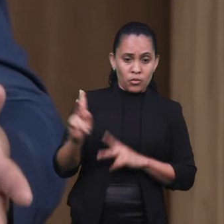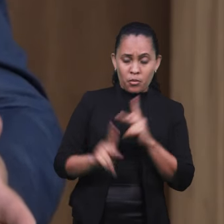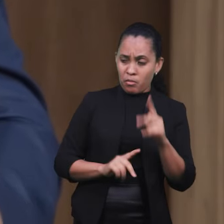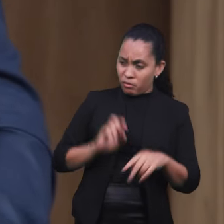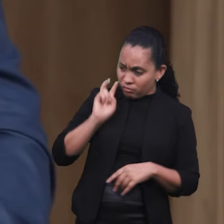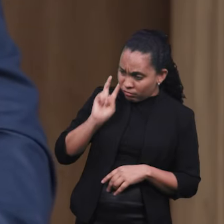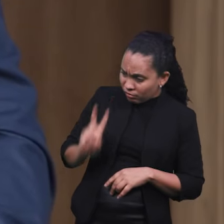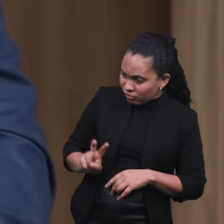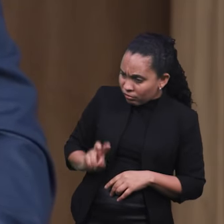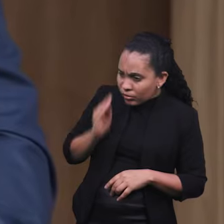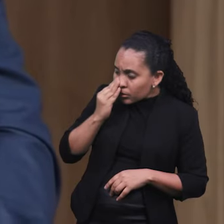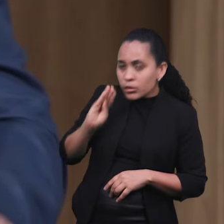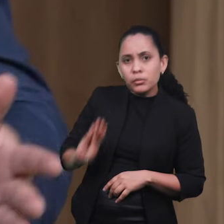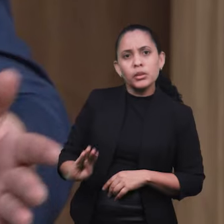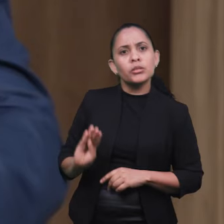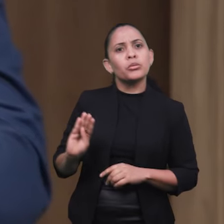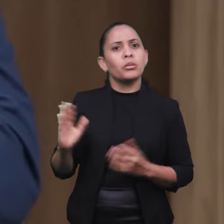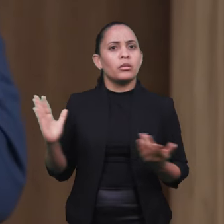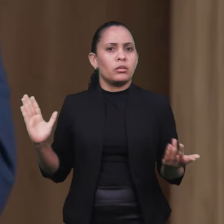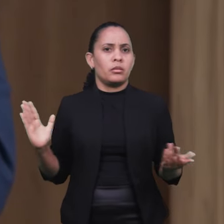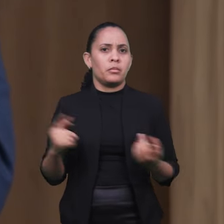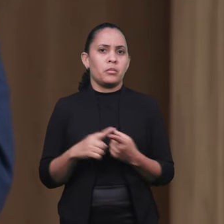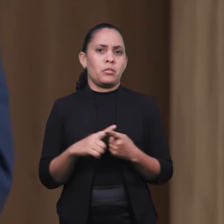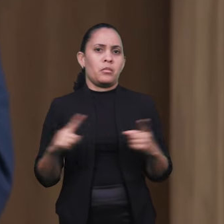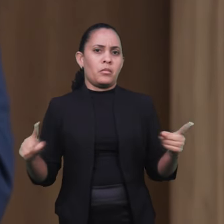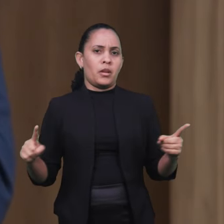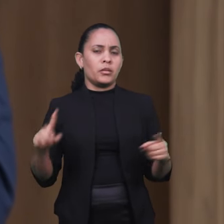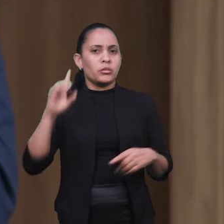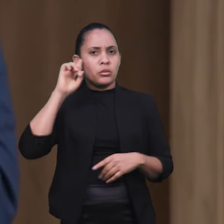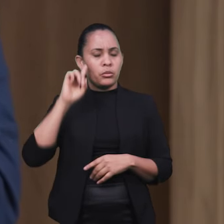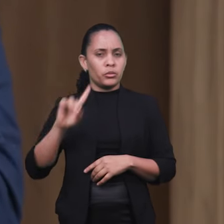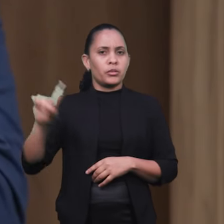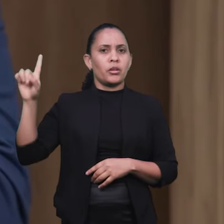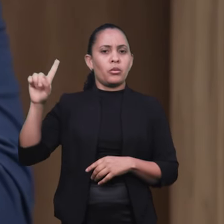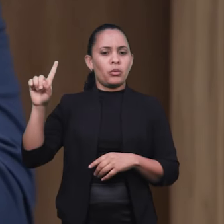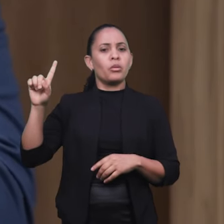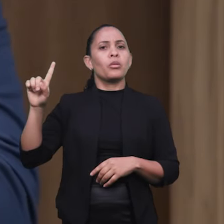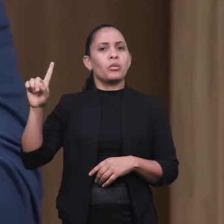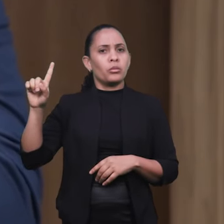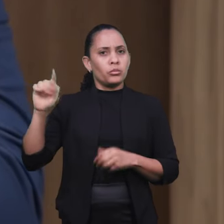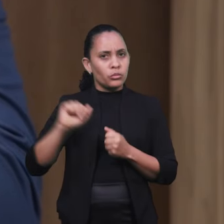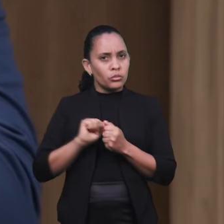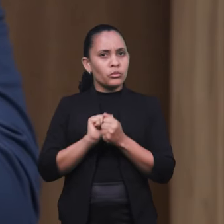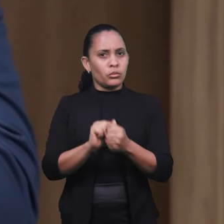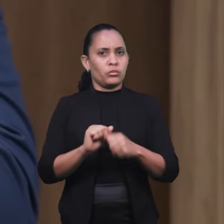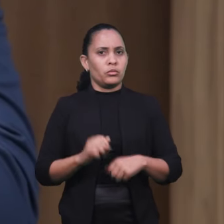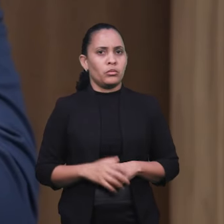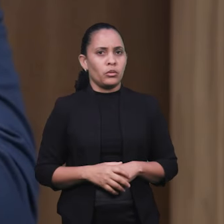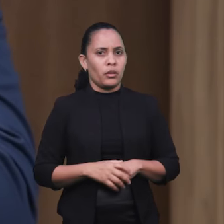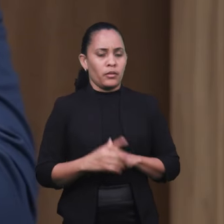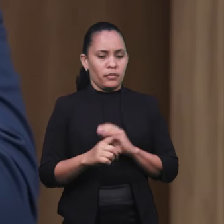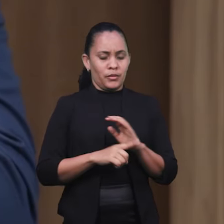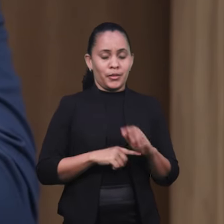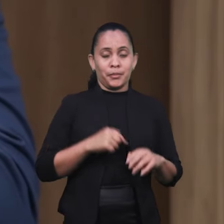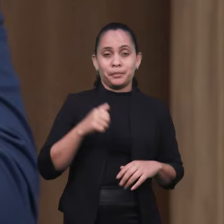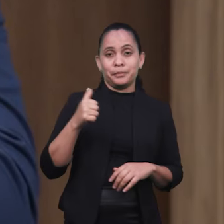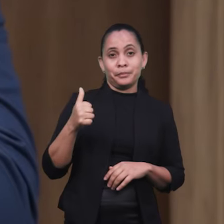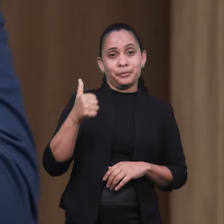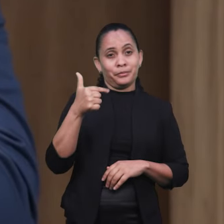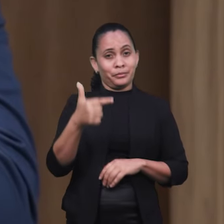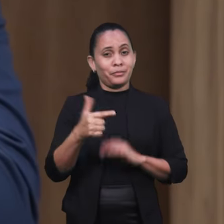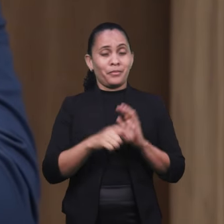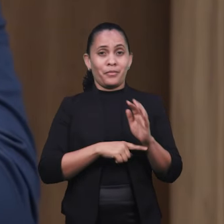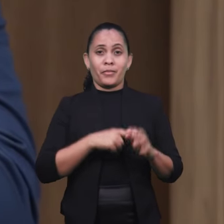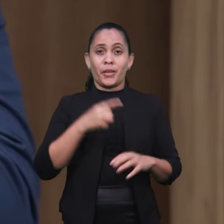seus o Não rejeitaram. receberam. Mas o fato é que o Senhor iria ser com ele. No versículo 12, eu gostaria que o pastor